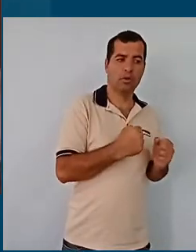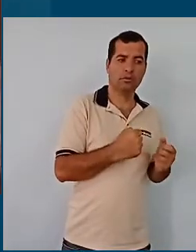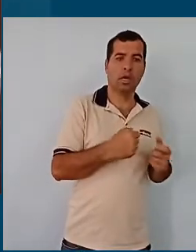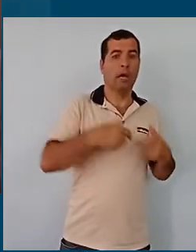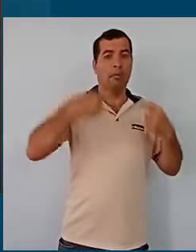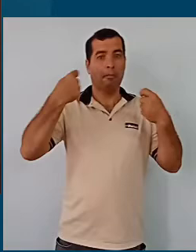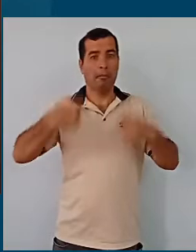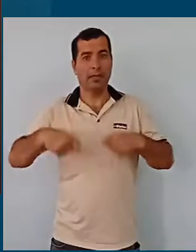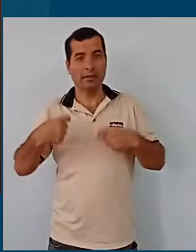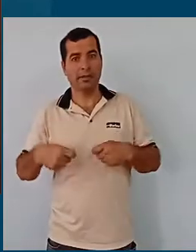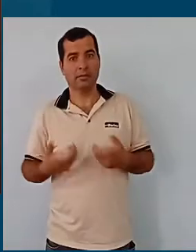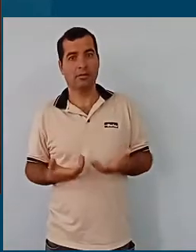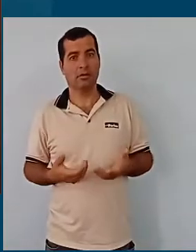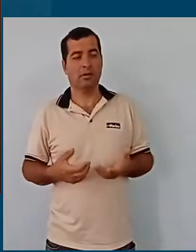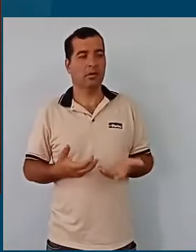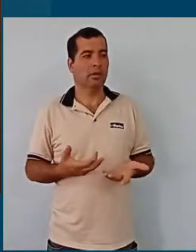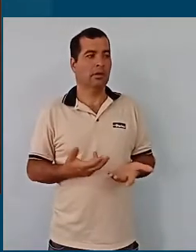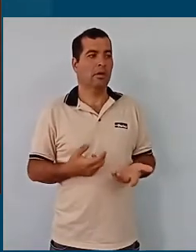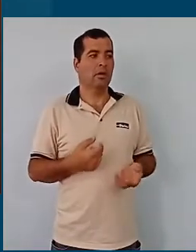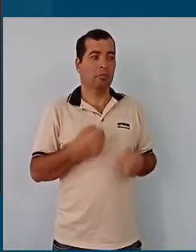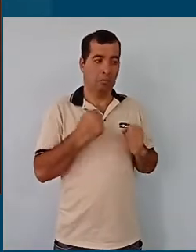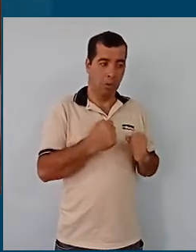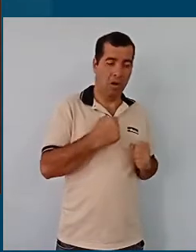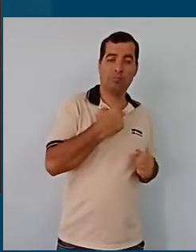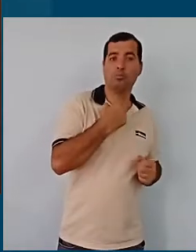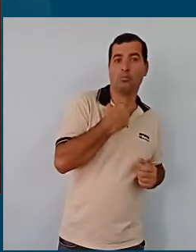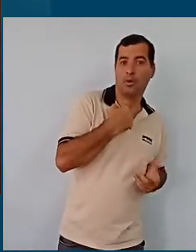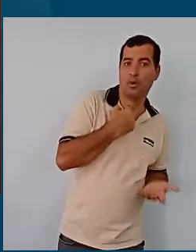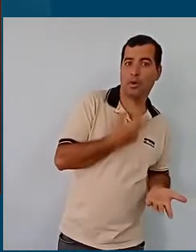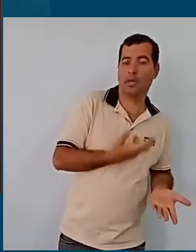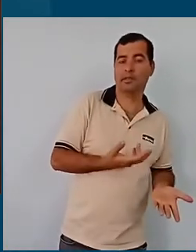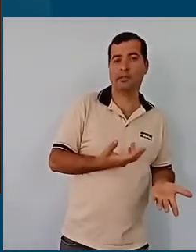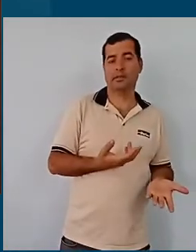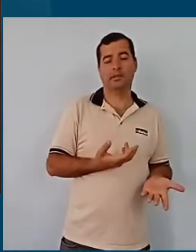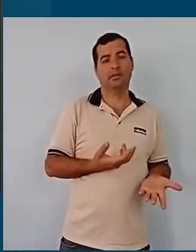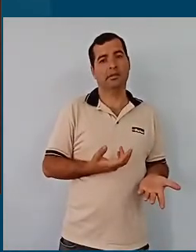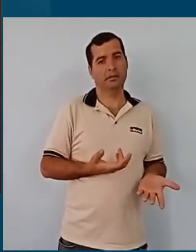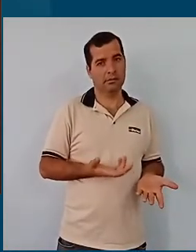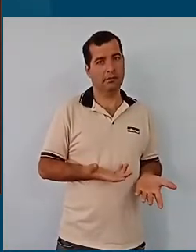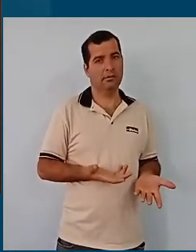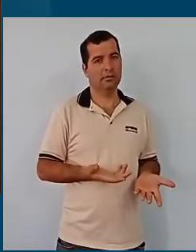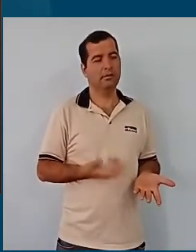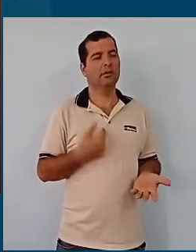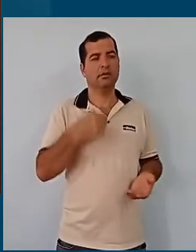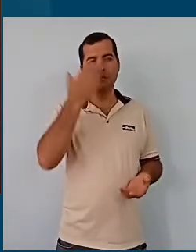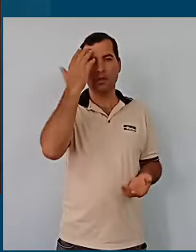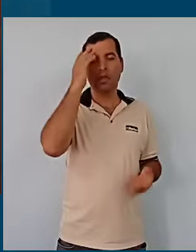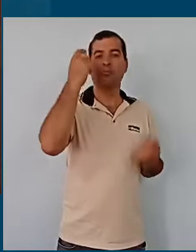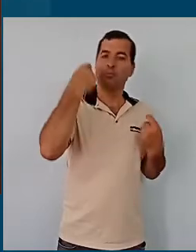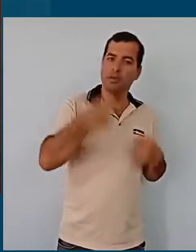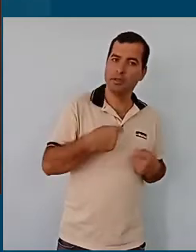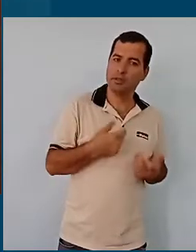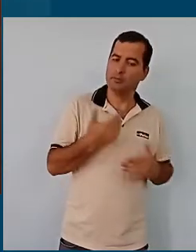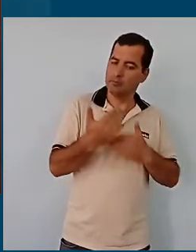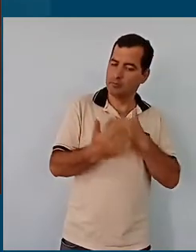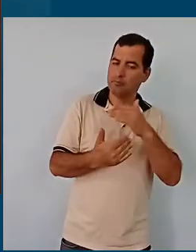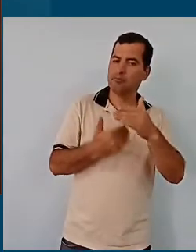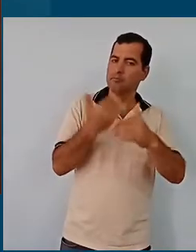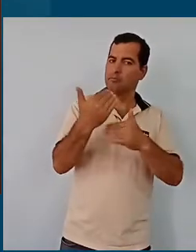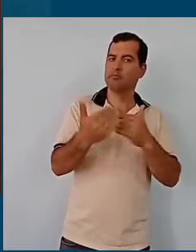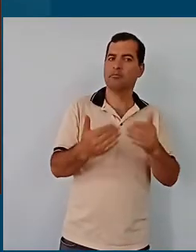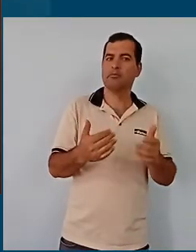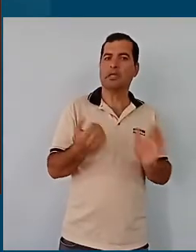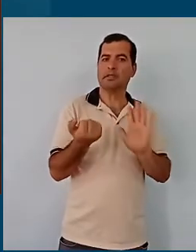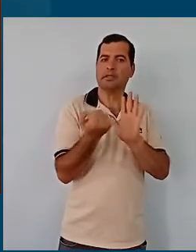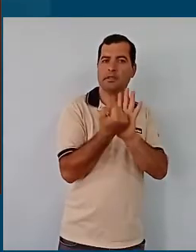eu devo, ou eu quero, mas eu não devo, né? A função